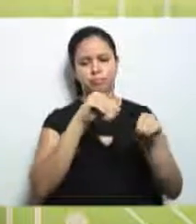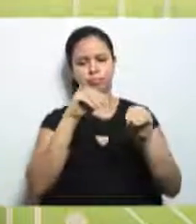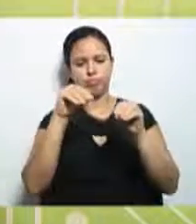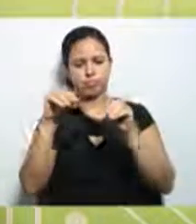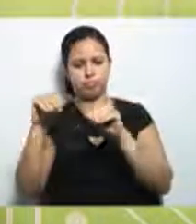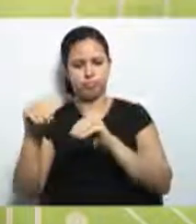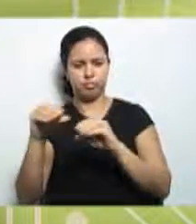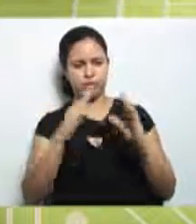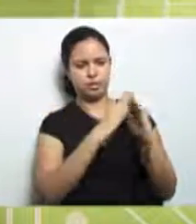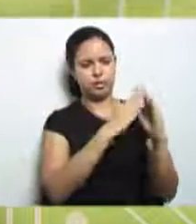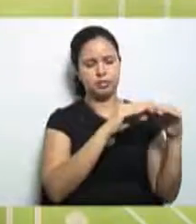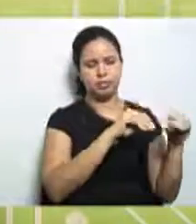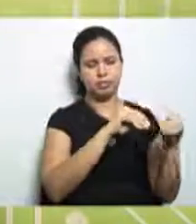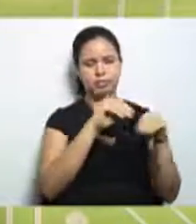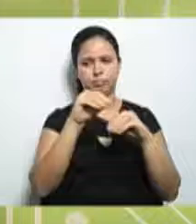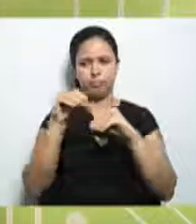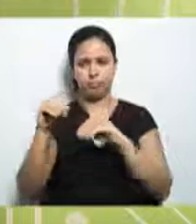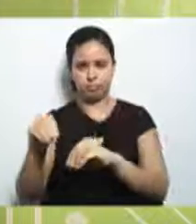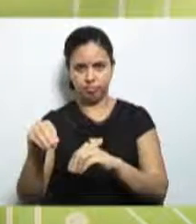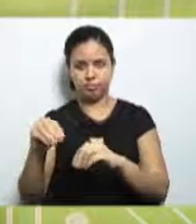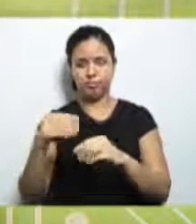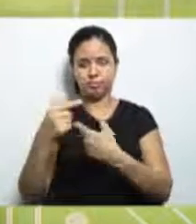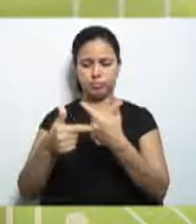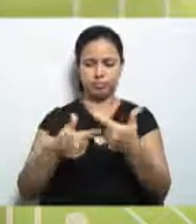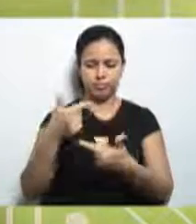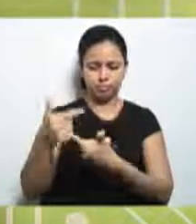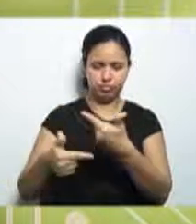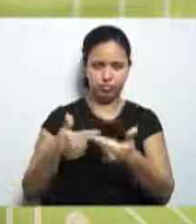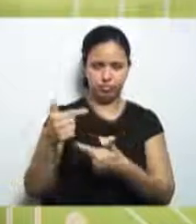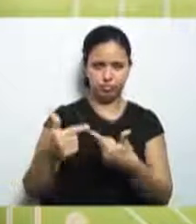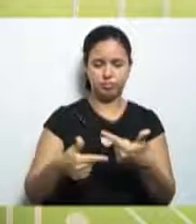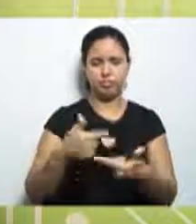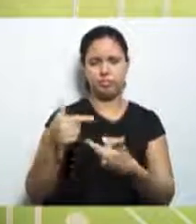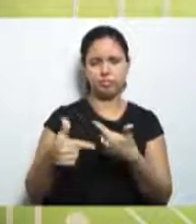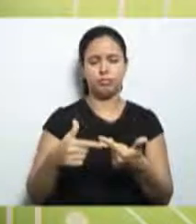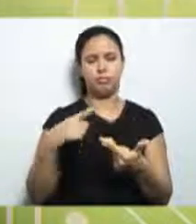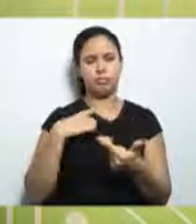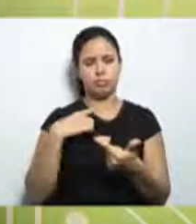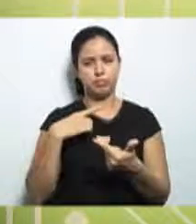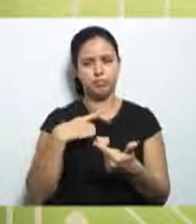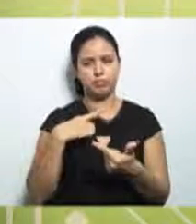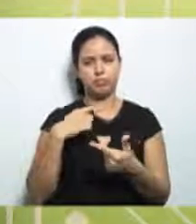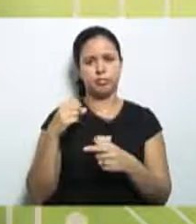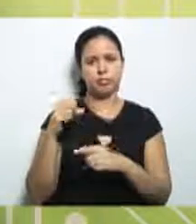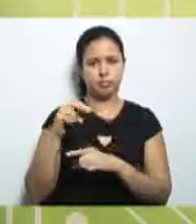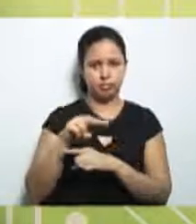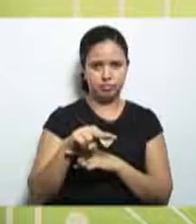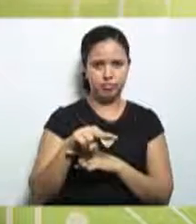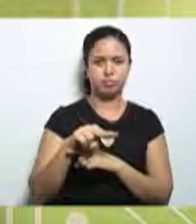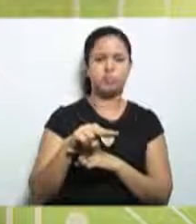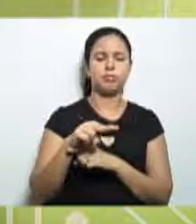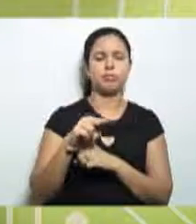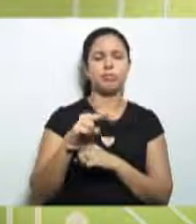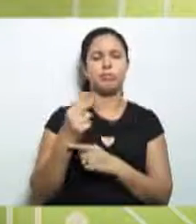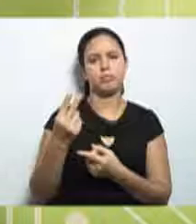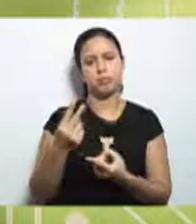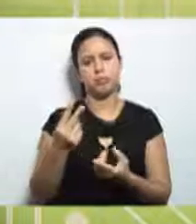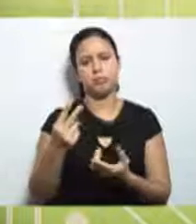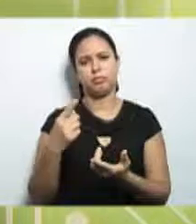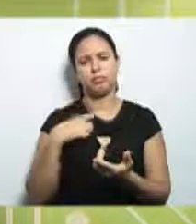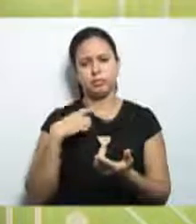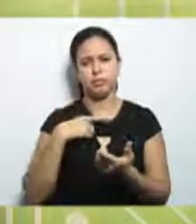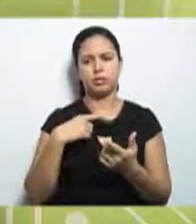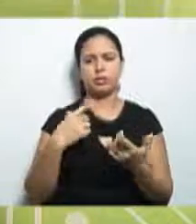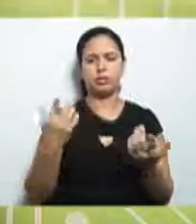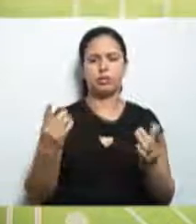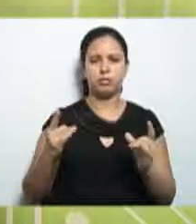nosso trabalho, chegando lá, o nosso empregador disponibiliza para a gente o ambiente de trabalho, né? Todo o